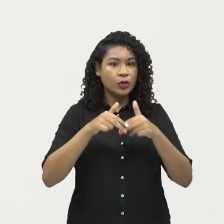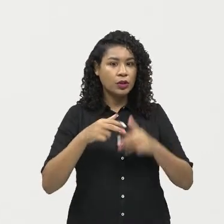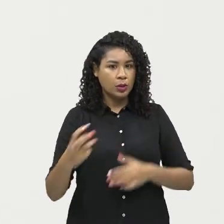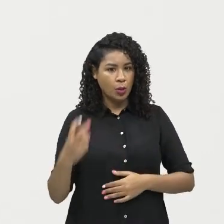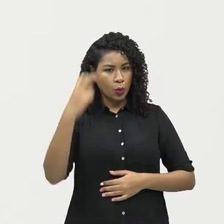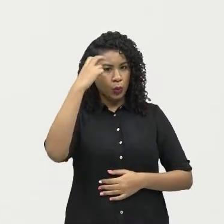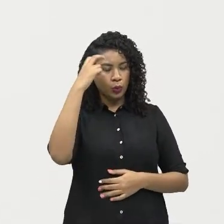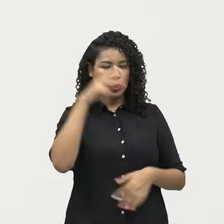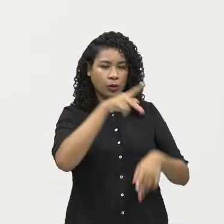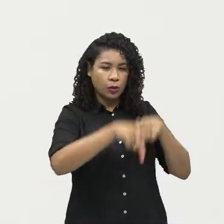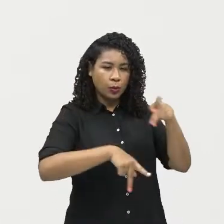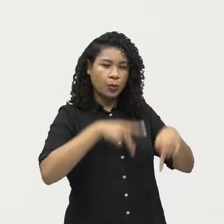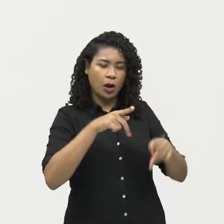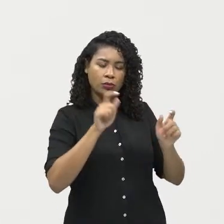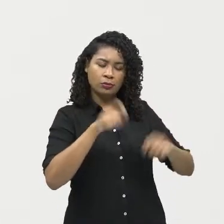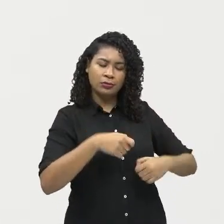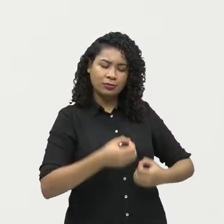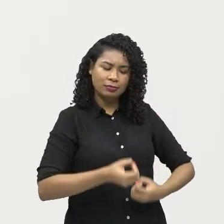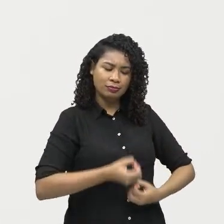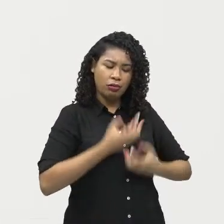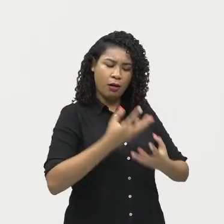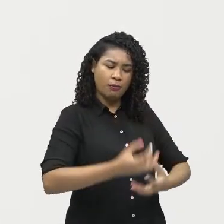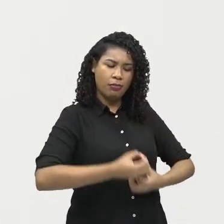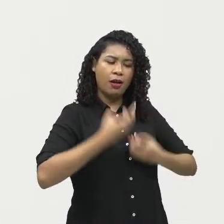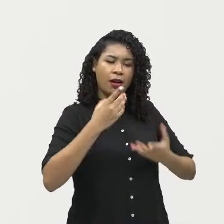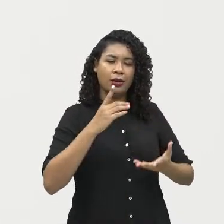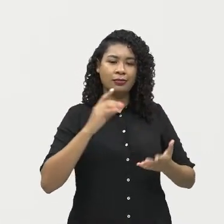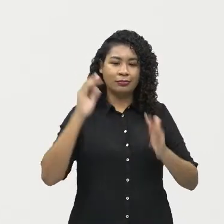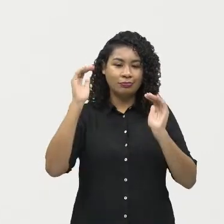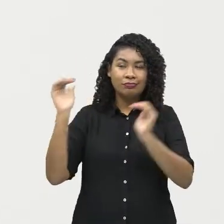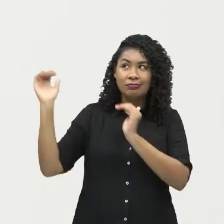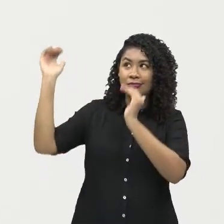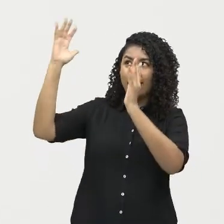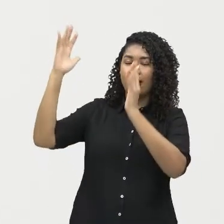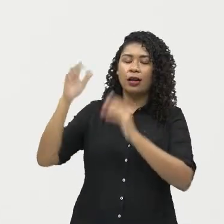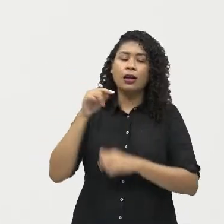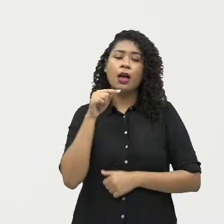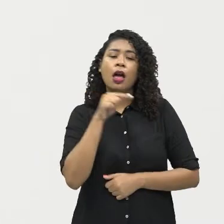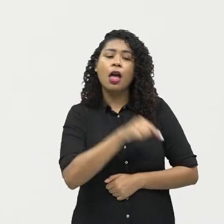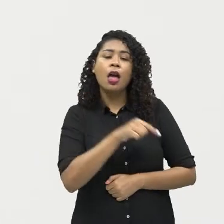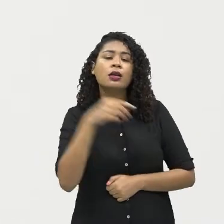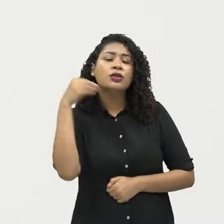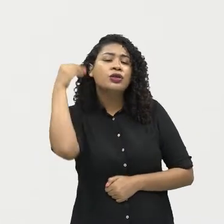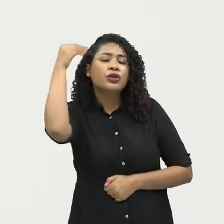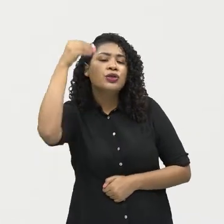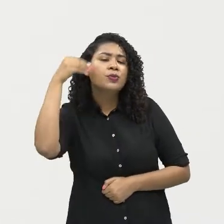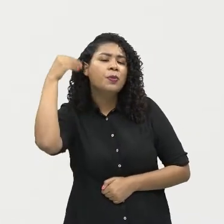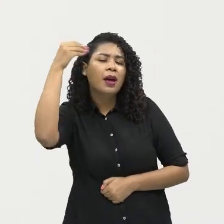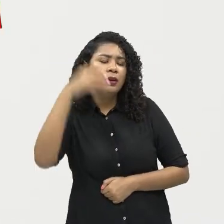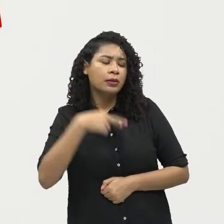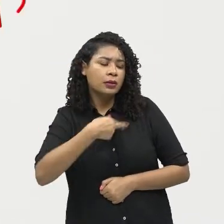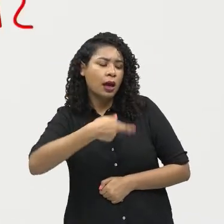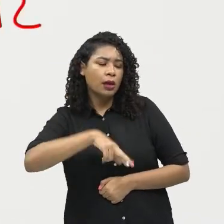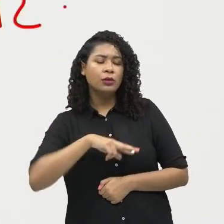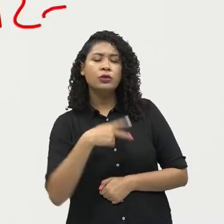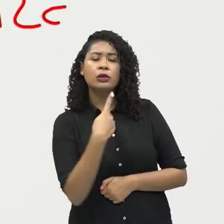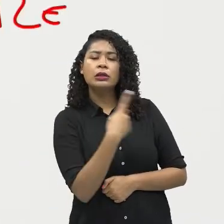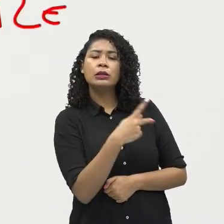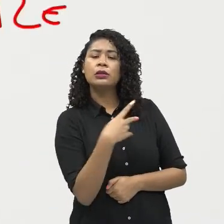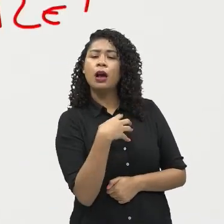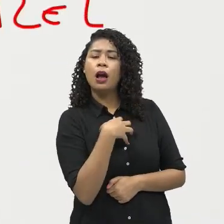povo, e como esse povo ele vive essa experiência religiosa, né? Essa experiência